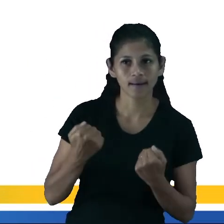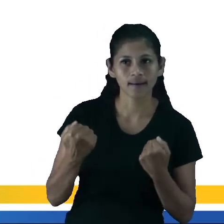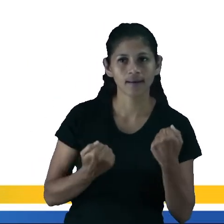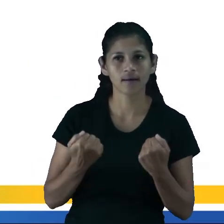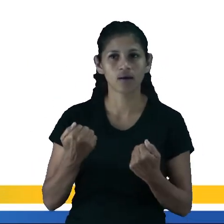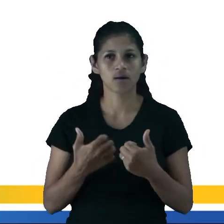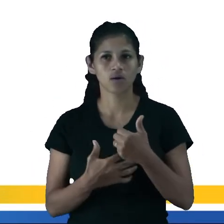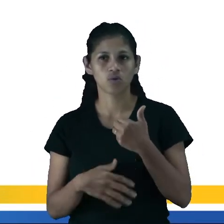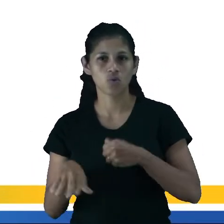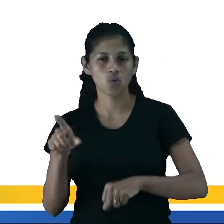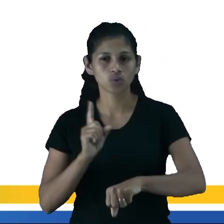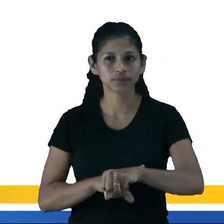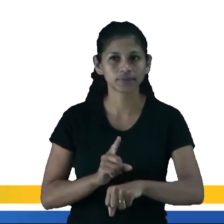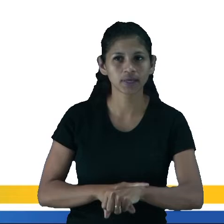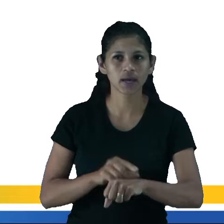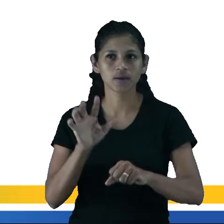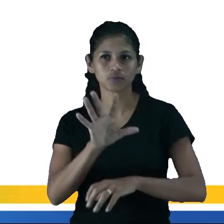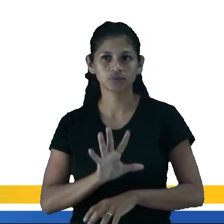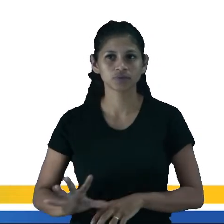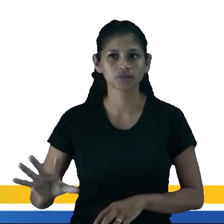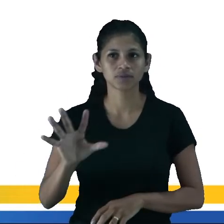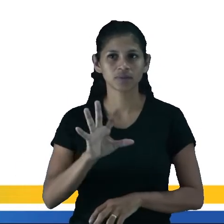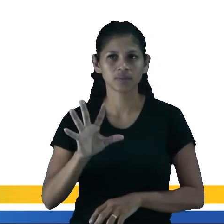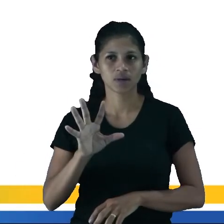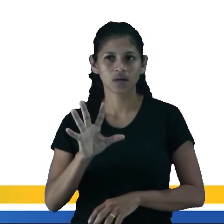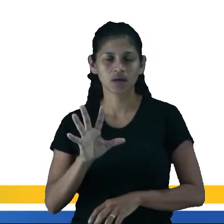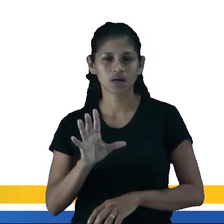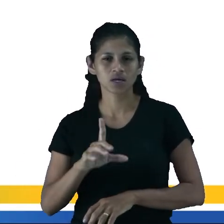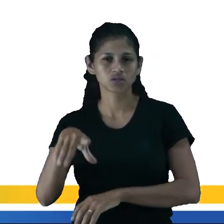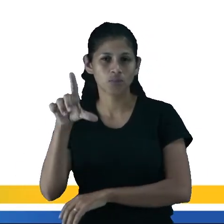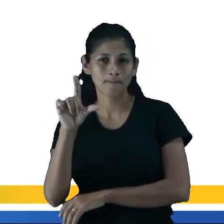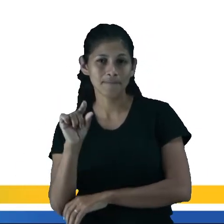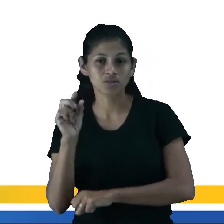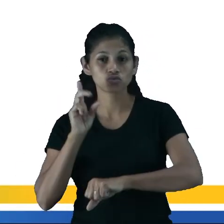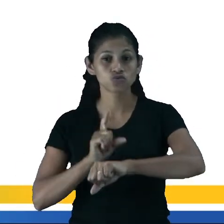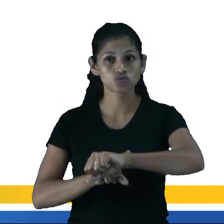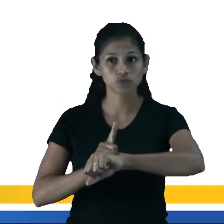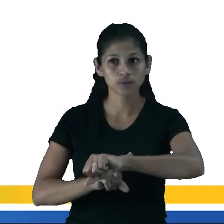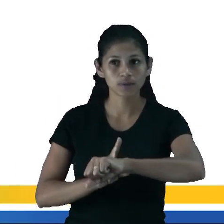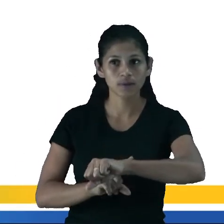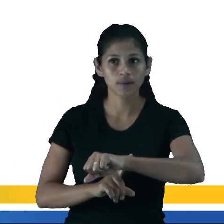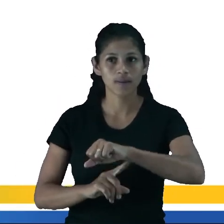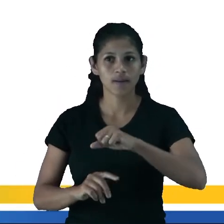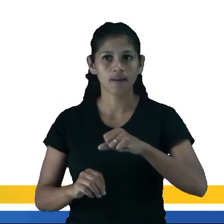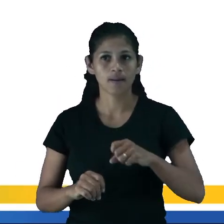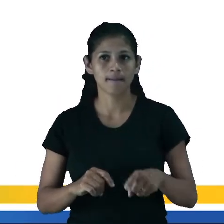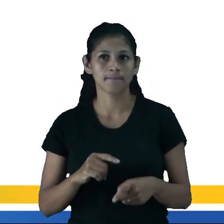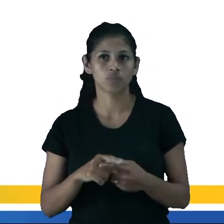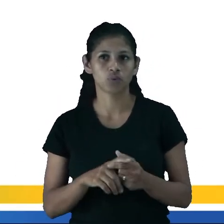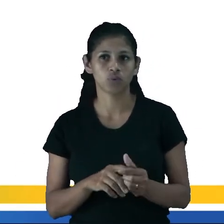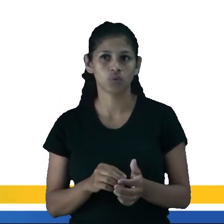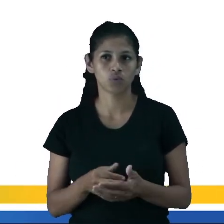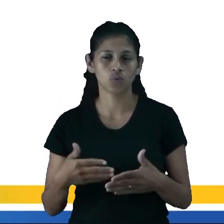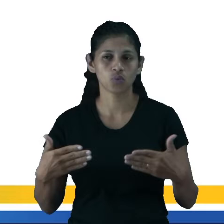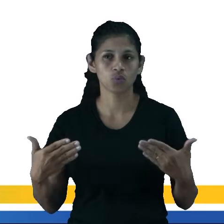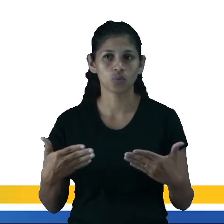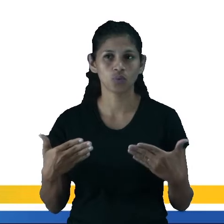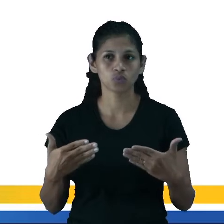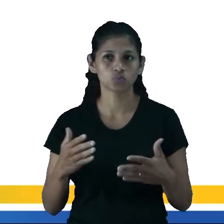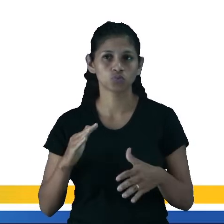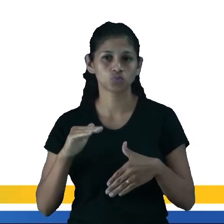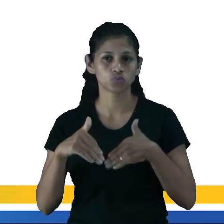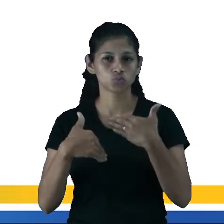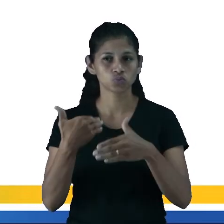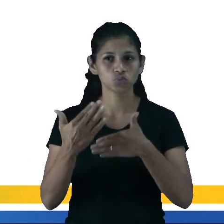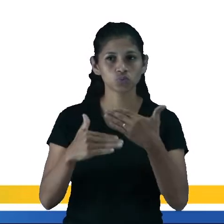primeiros automóveis. O excesso de carros nas metrópoles agravou-se nas últimas décadas, graças à